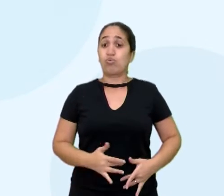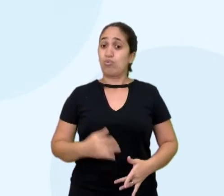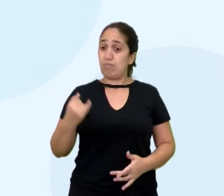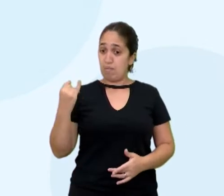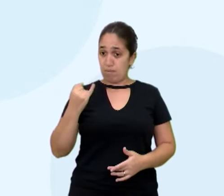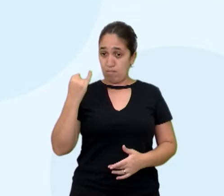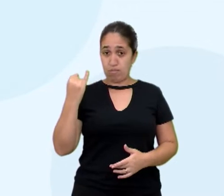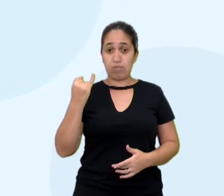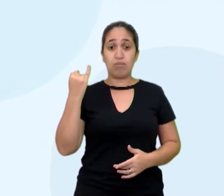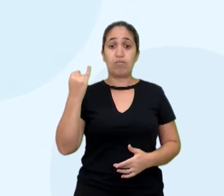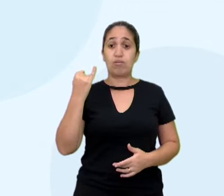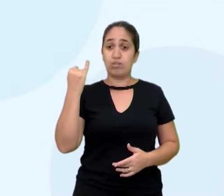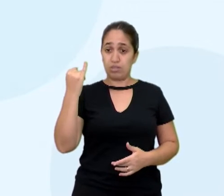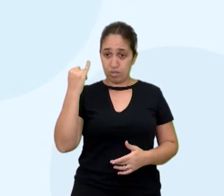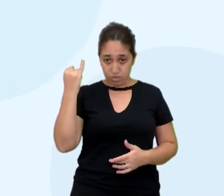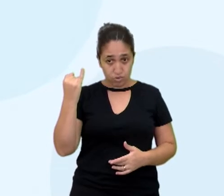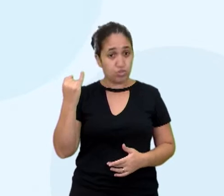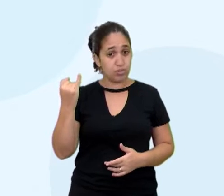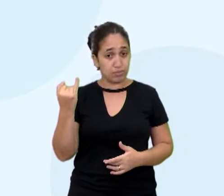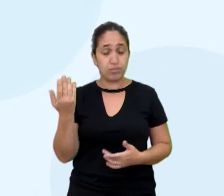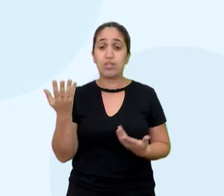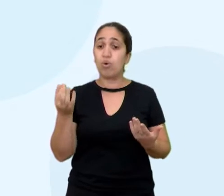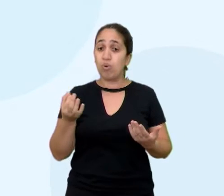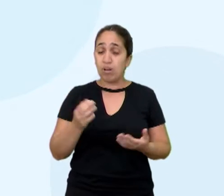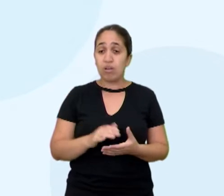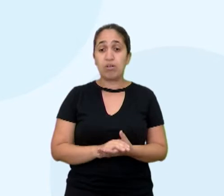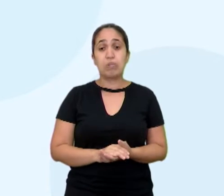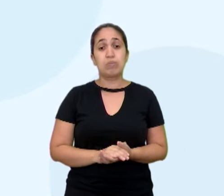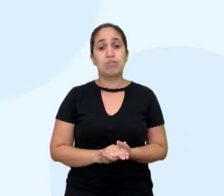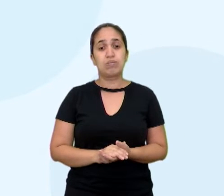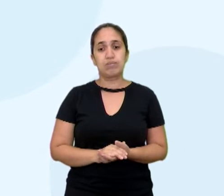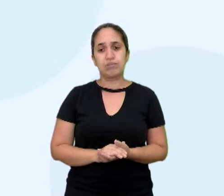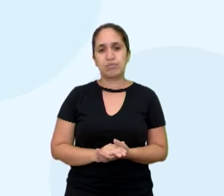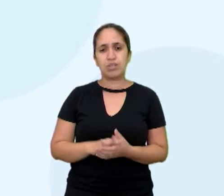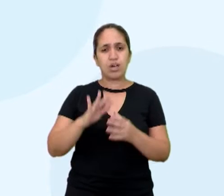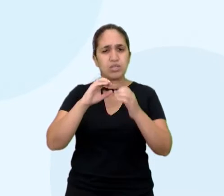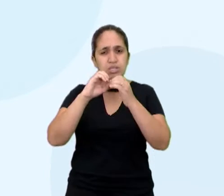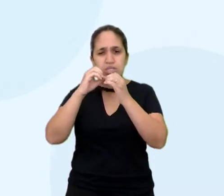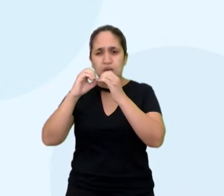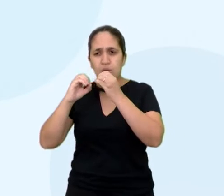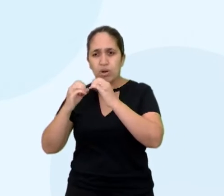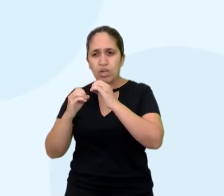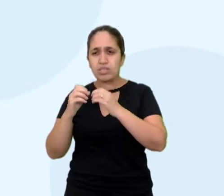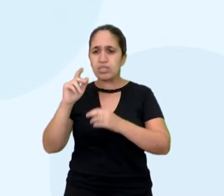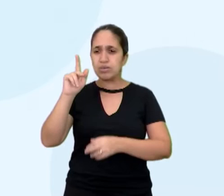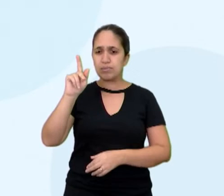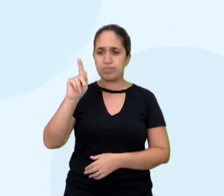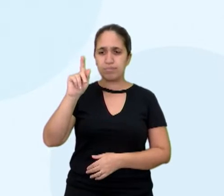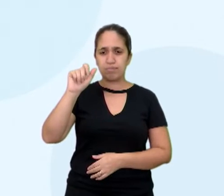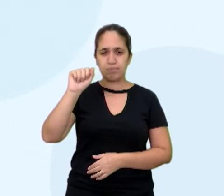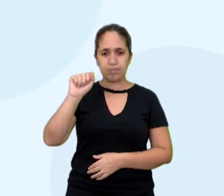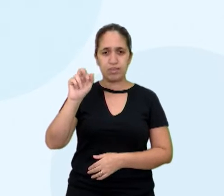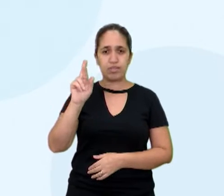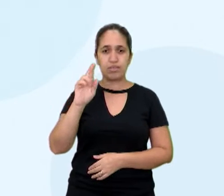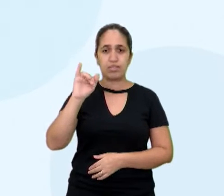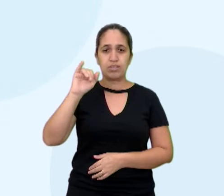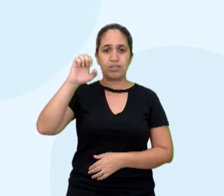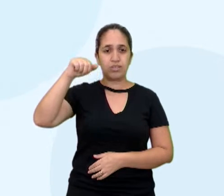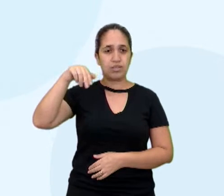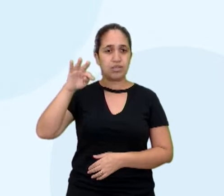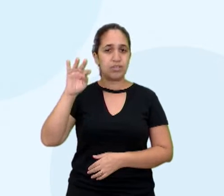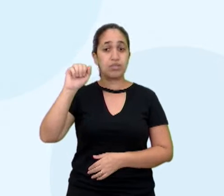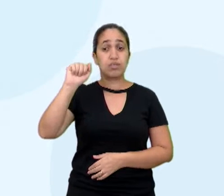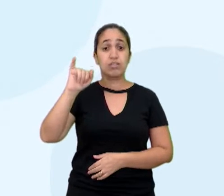esses órgãos alvo é justamente então ali, ó, que a gente chama de células parietais, são células do estômago.